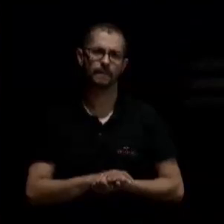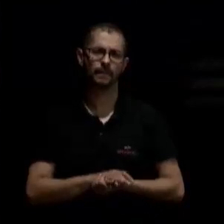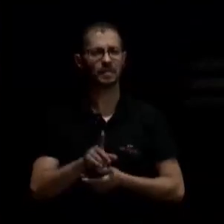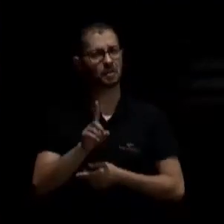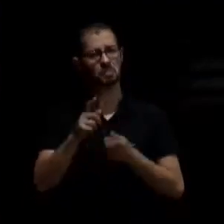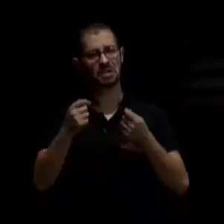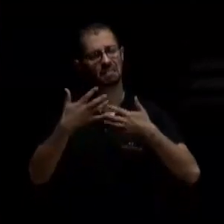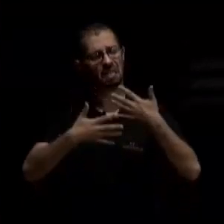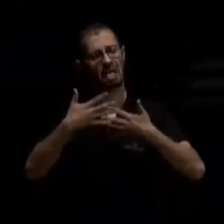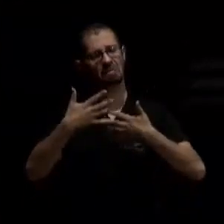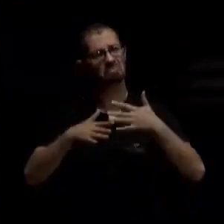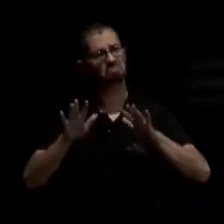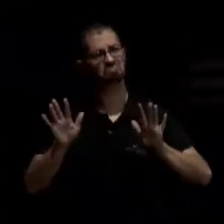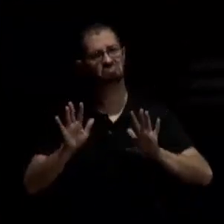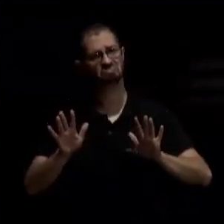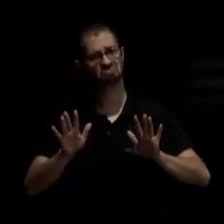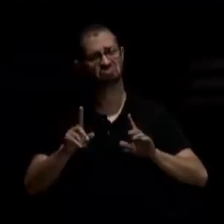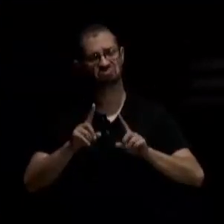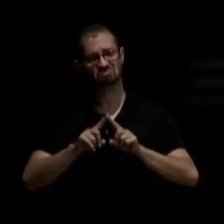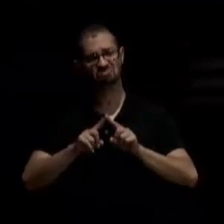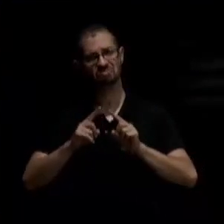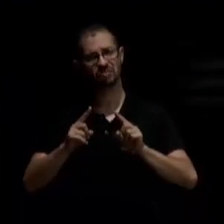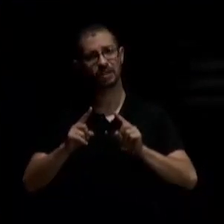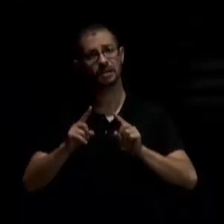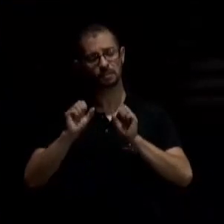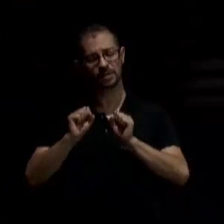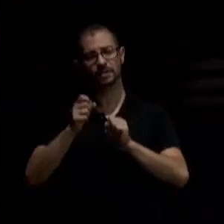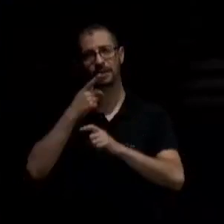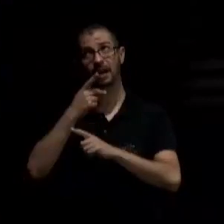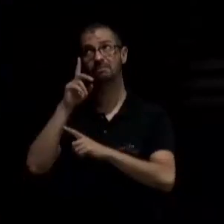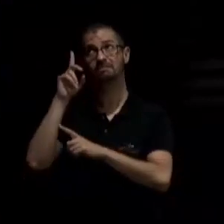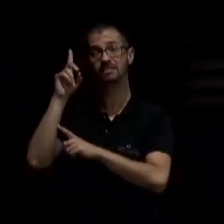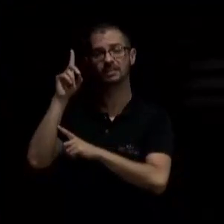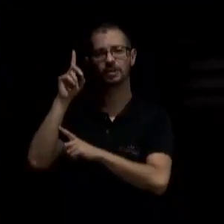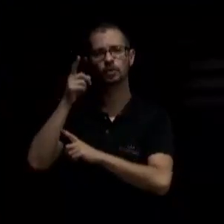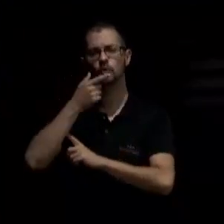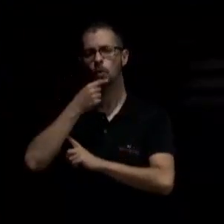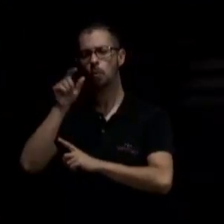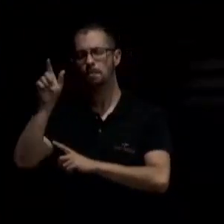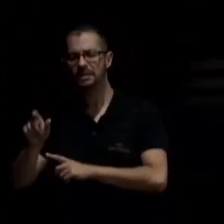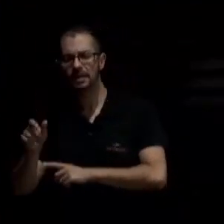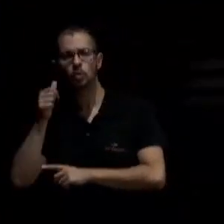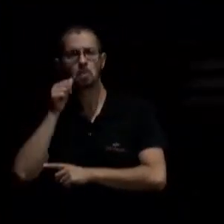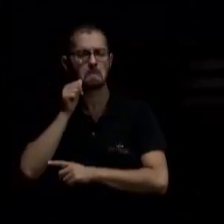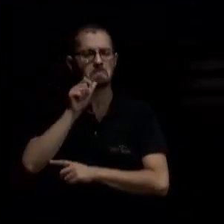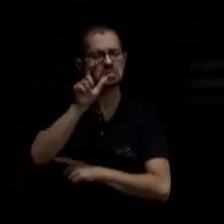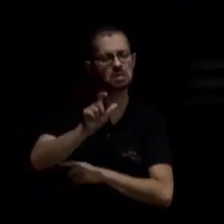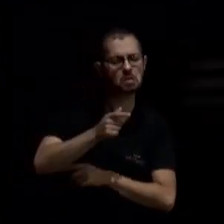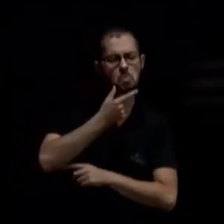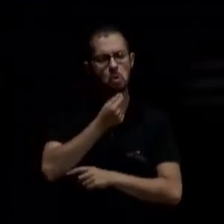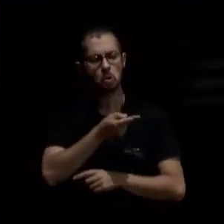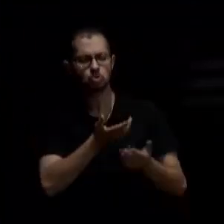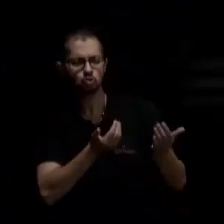atabalhoada. Mas podemos ter, Senhor, me dá aqui uma gente aqui, um menino, uma menina, um moço, um senhor